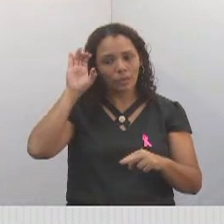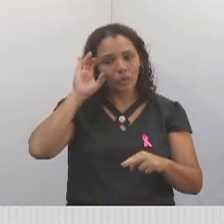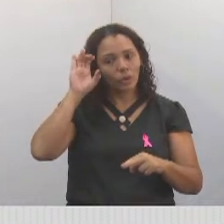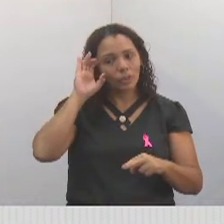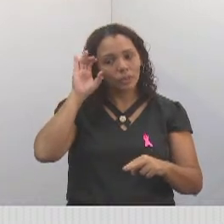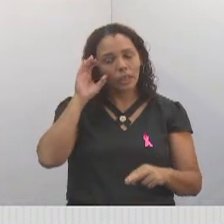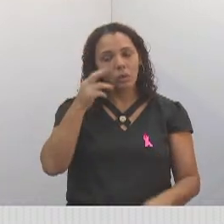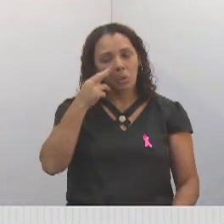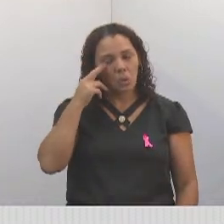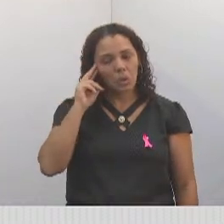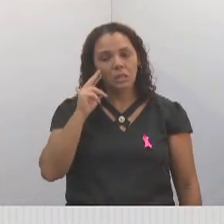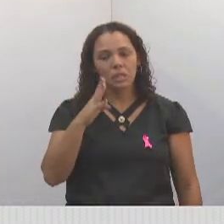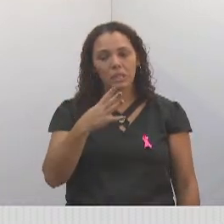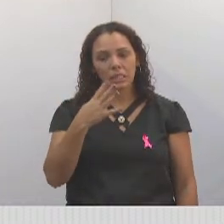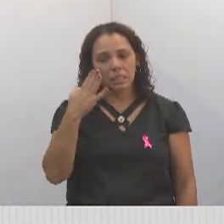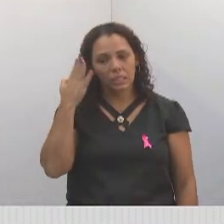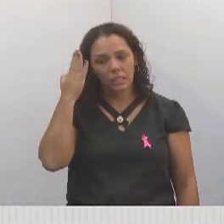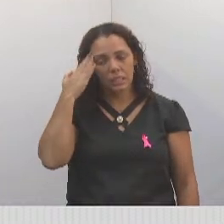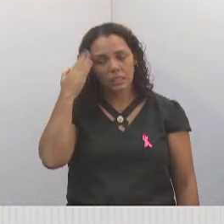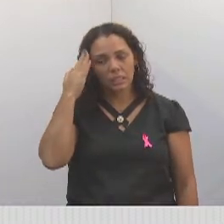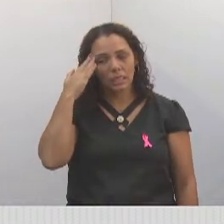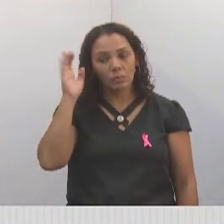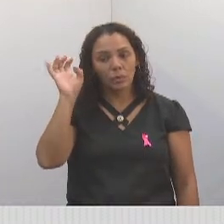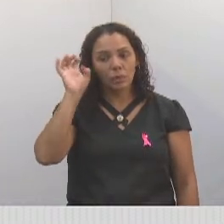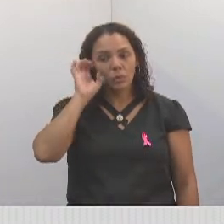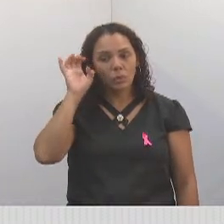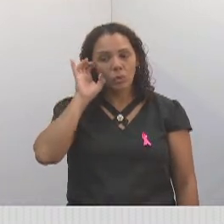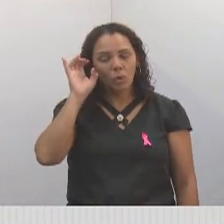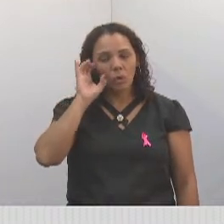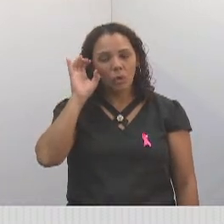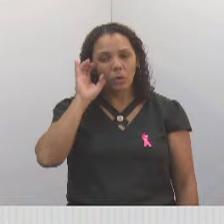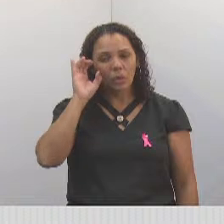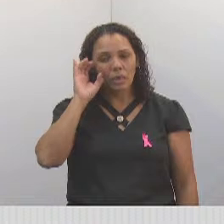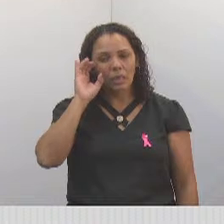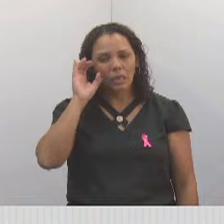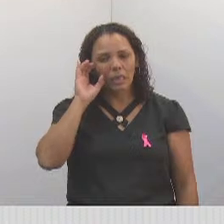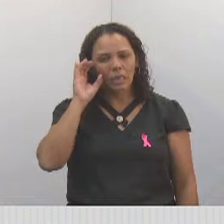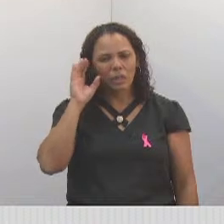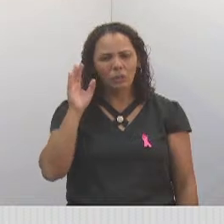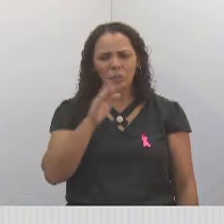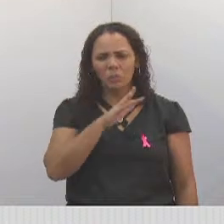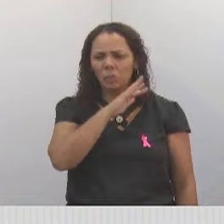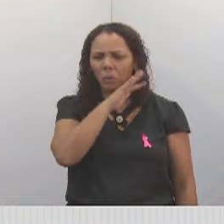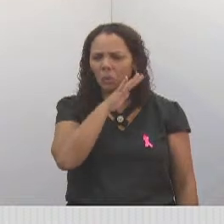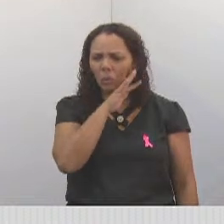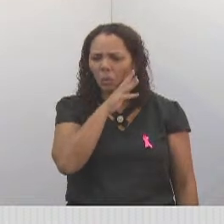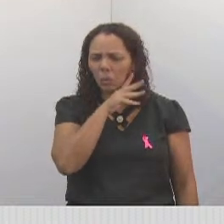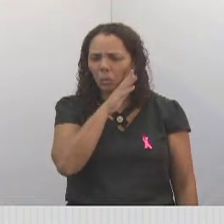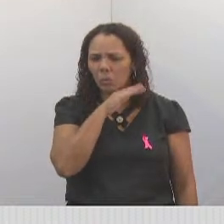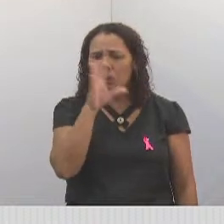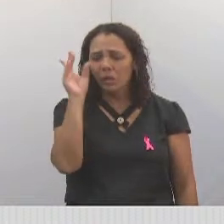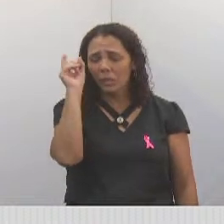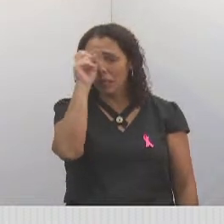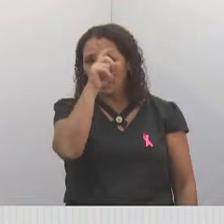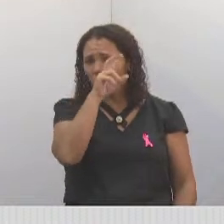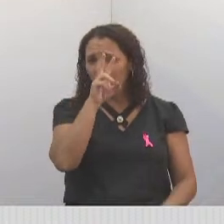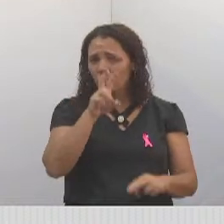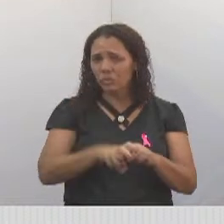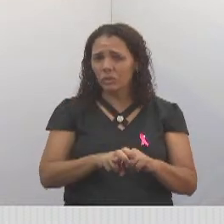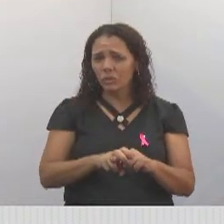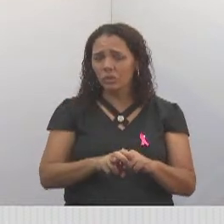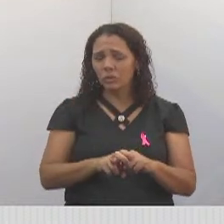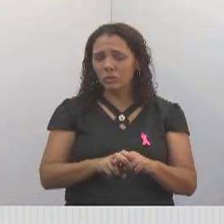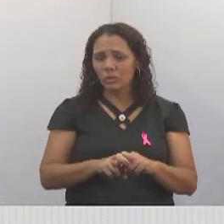com obra sabe, um concreto, Roninha, daquele bem rústico, aquele que fica difícil da pessoa sentar,